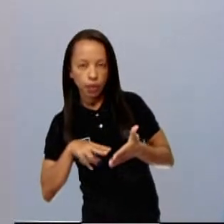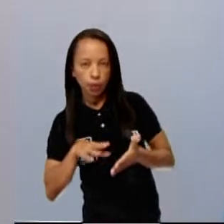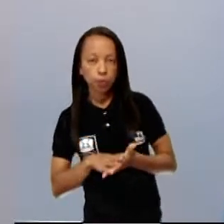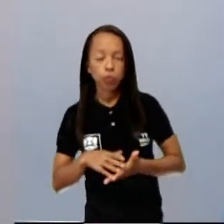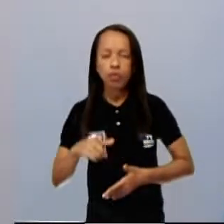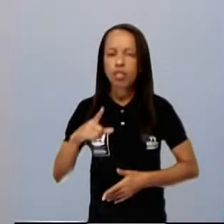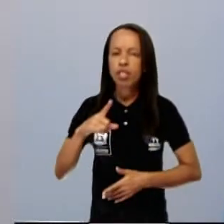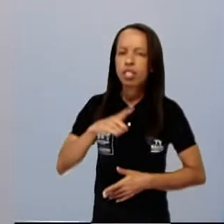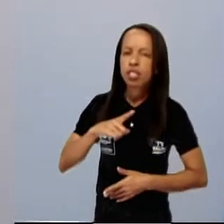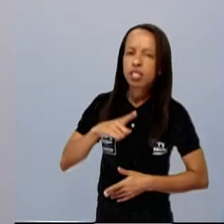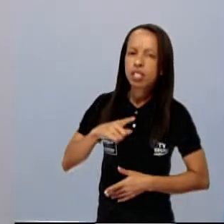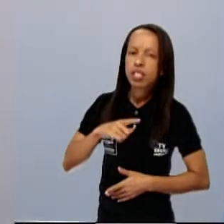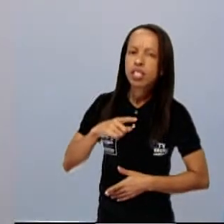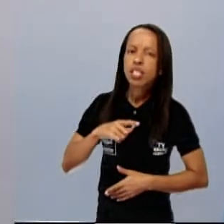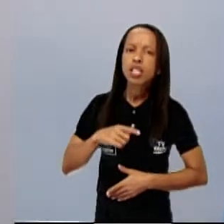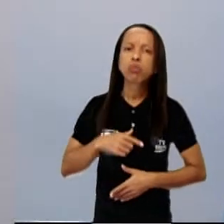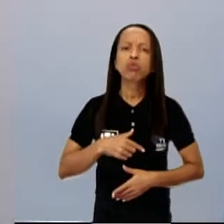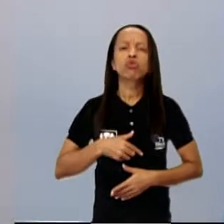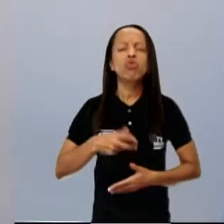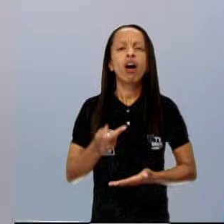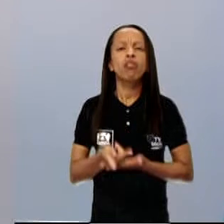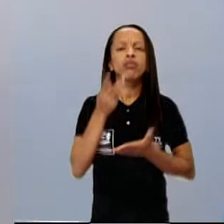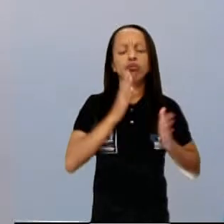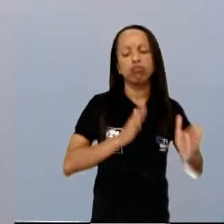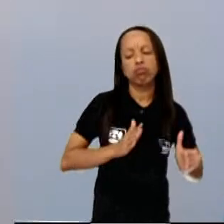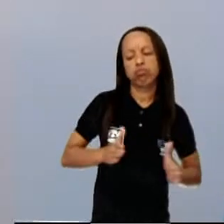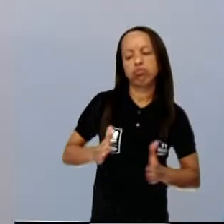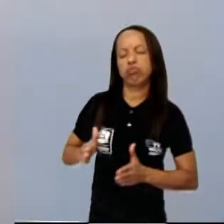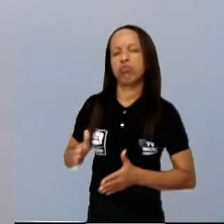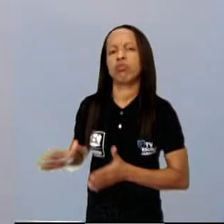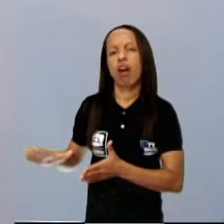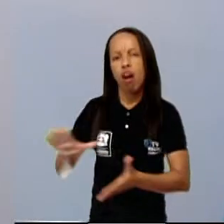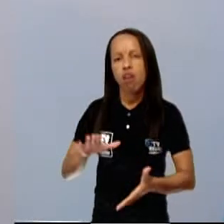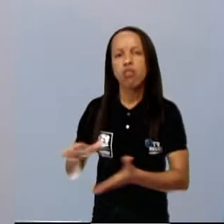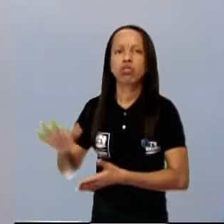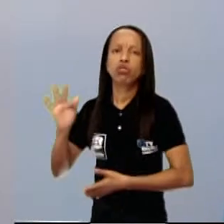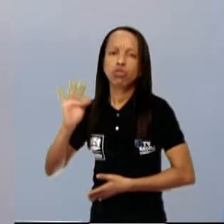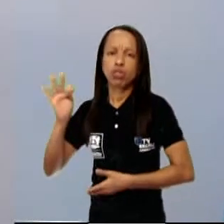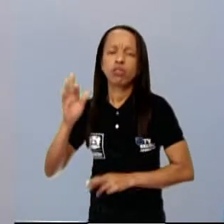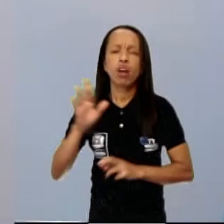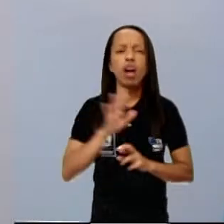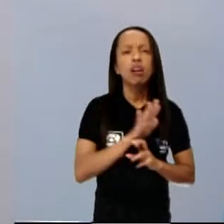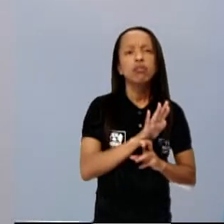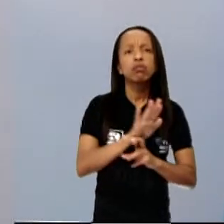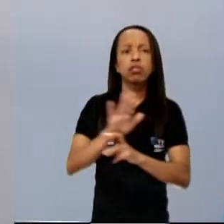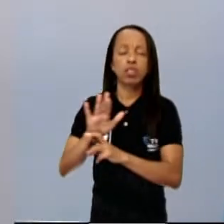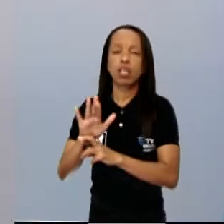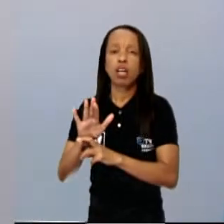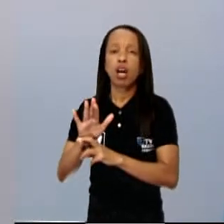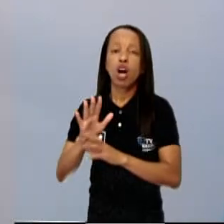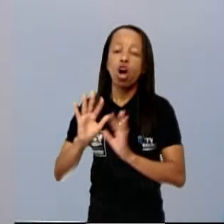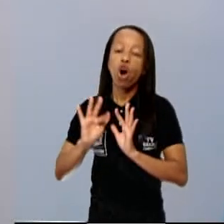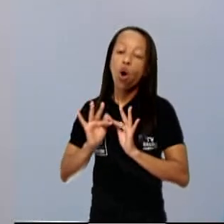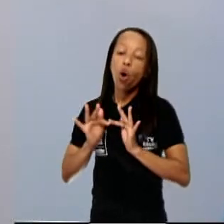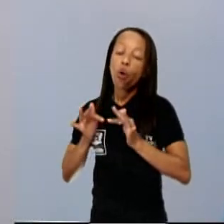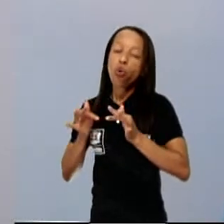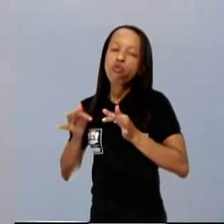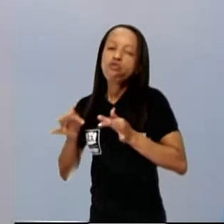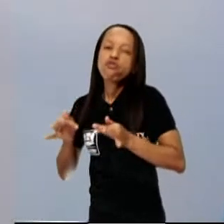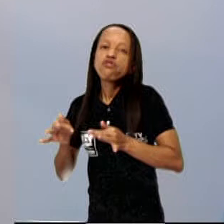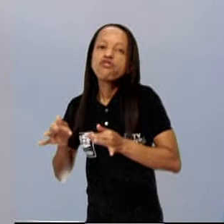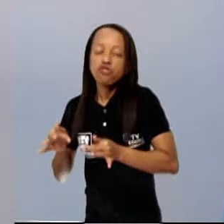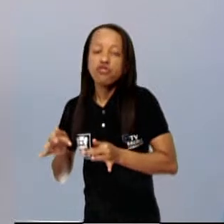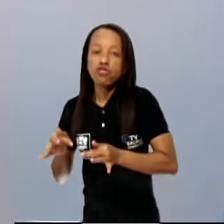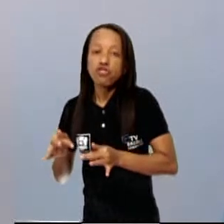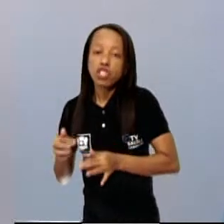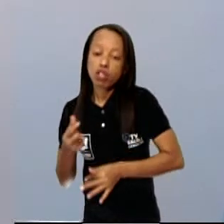tem as consequências da Revolução Francesa antes do desafio. O que é que ela vai representar? O fim dos privilégios, tá certo? Da elite,